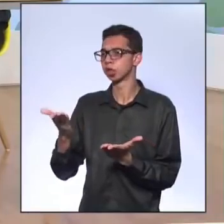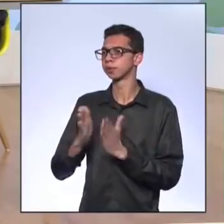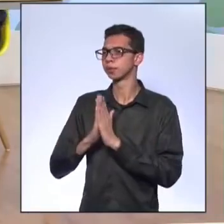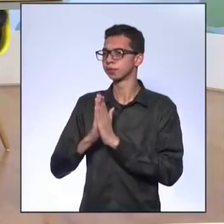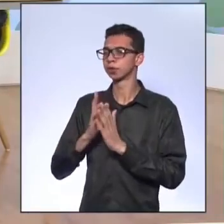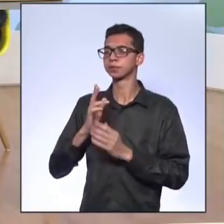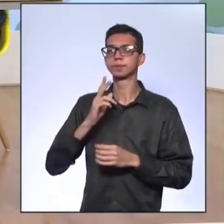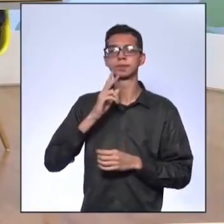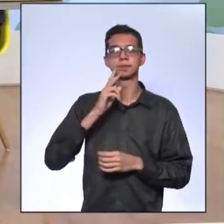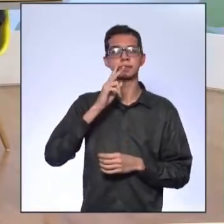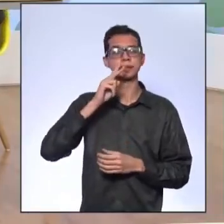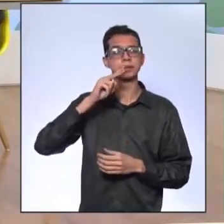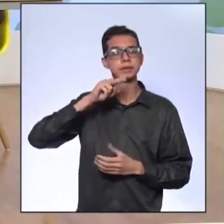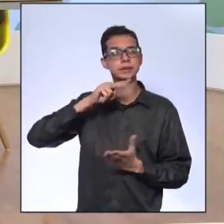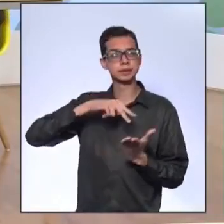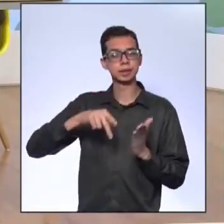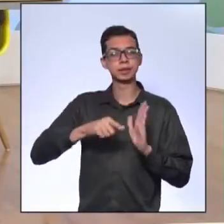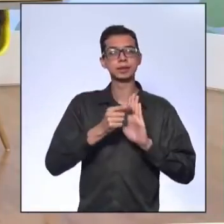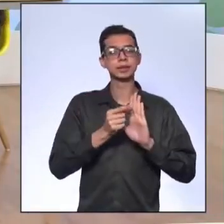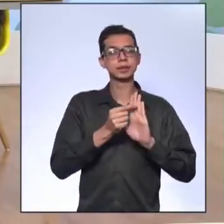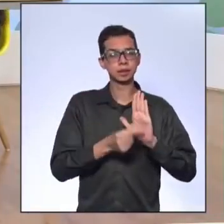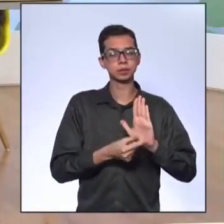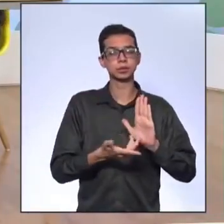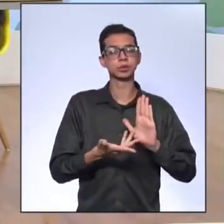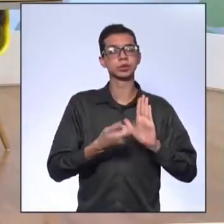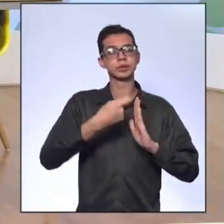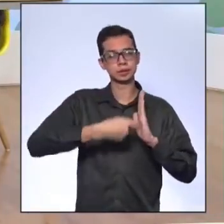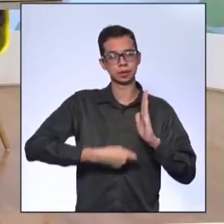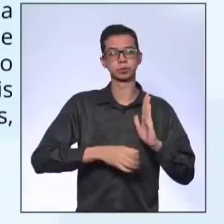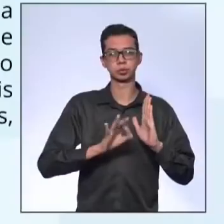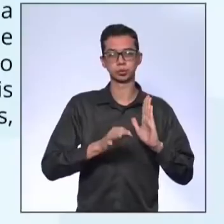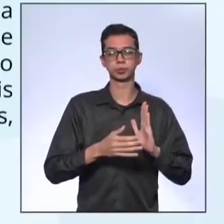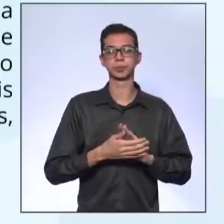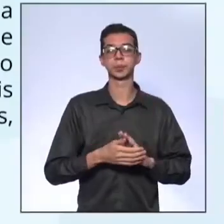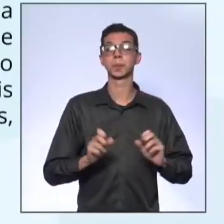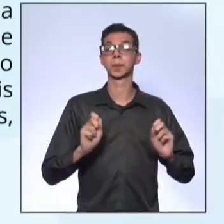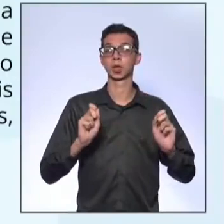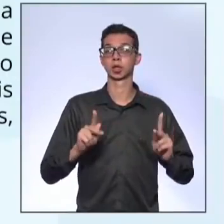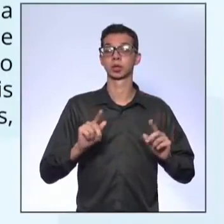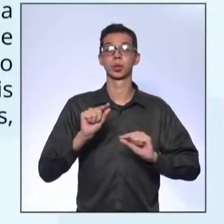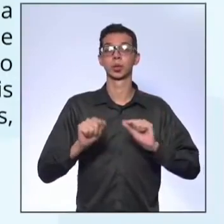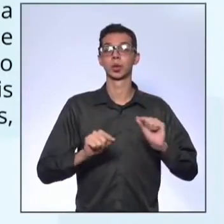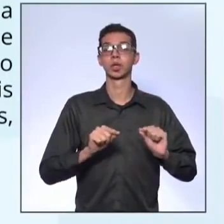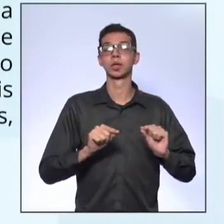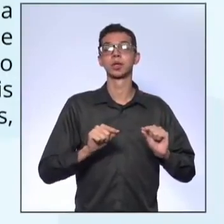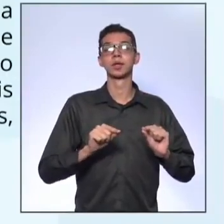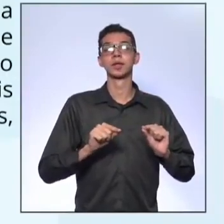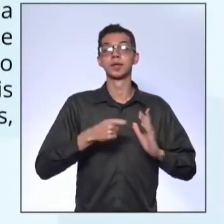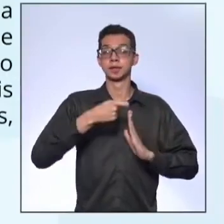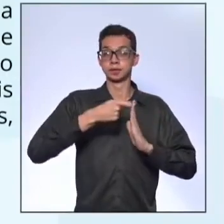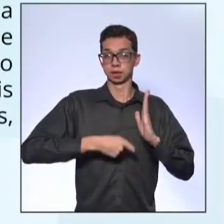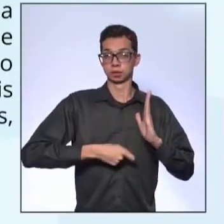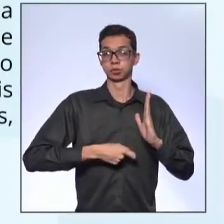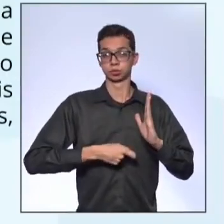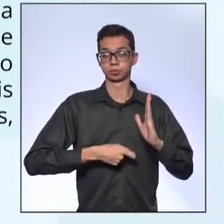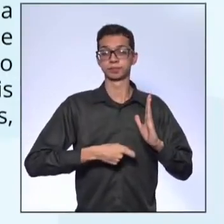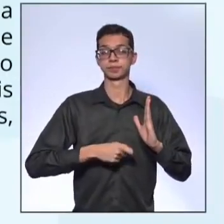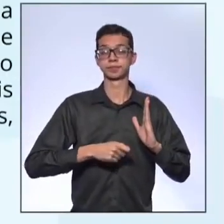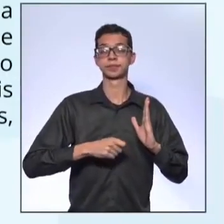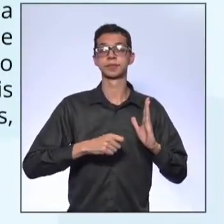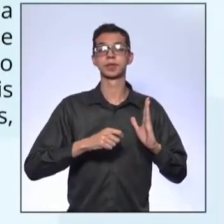dissertativo argumentativo? Claro, sim. Então, lê para mim, por favor. Texto dissertativo argumentativo. Um texto dissertativo argumentativo tem